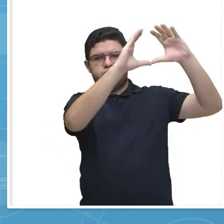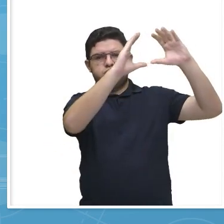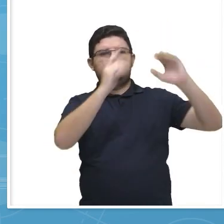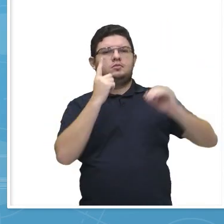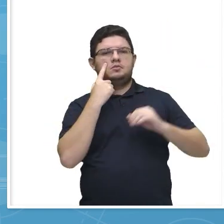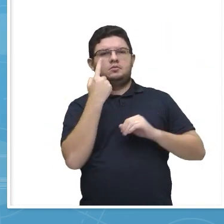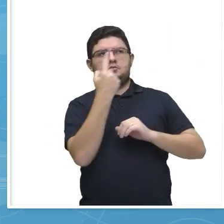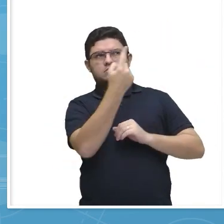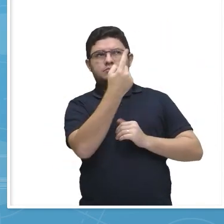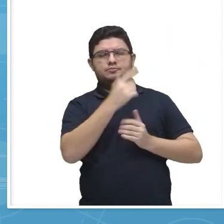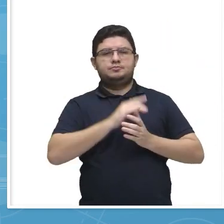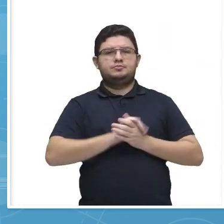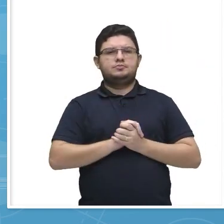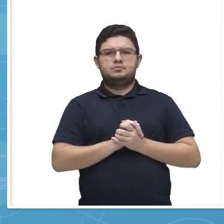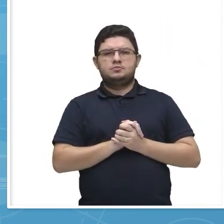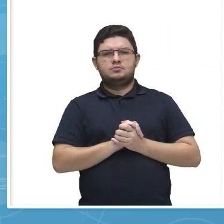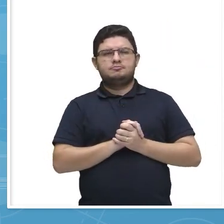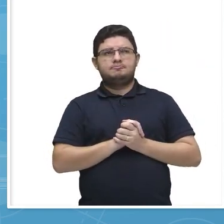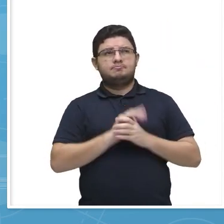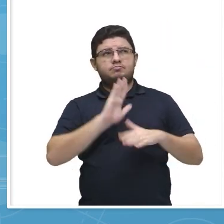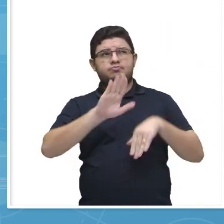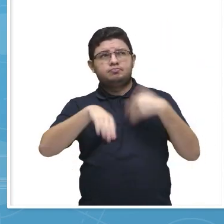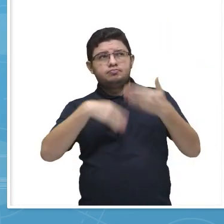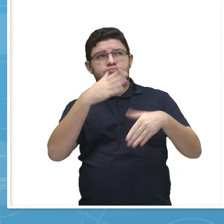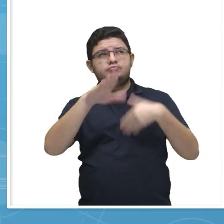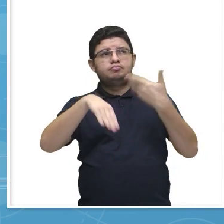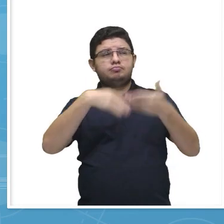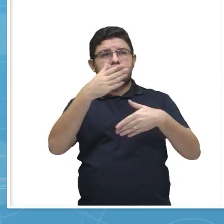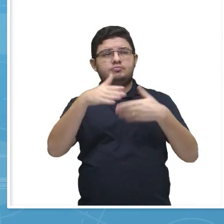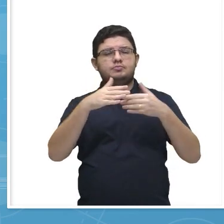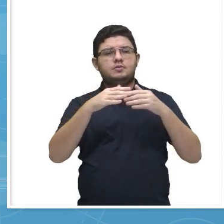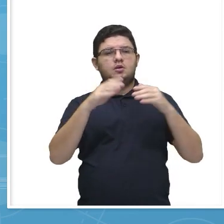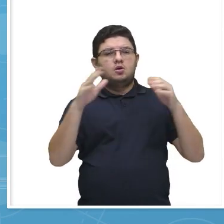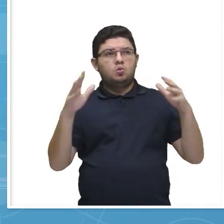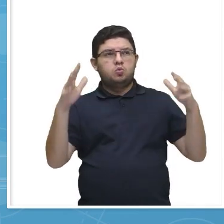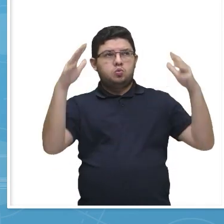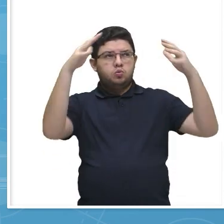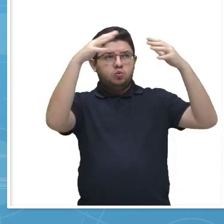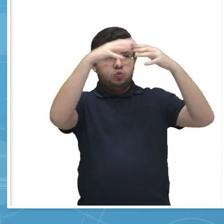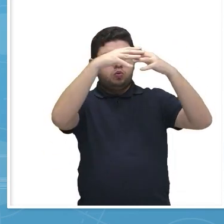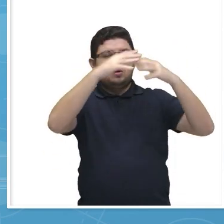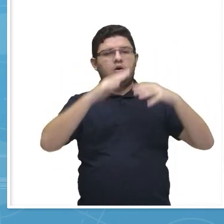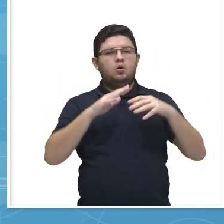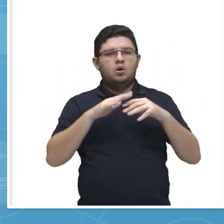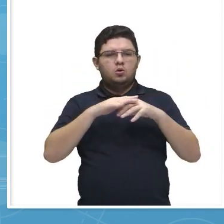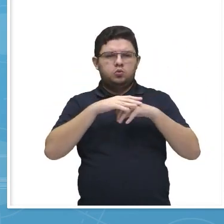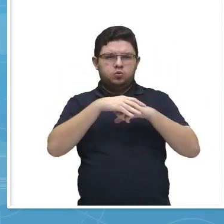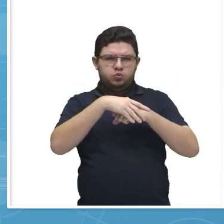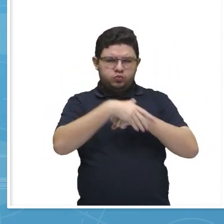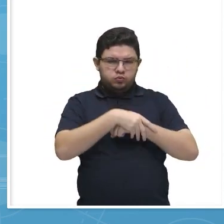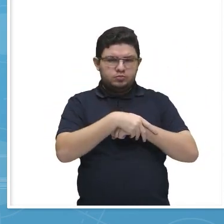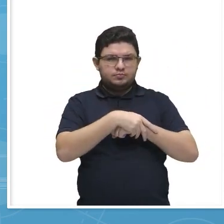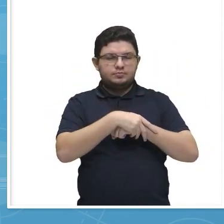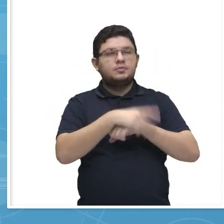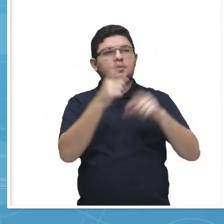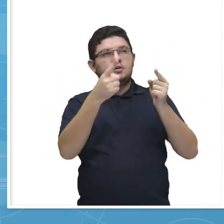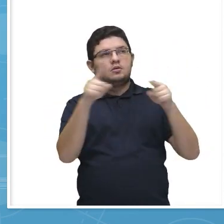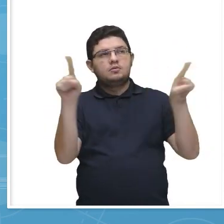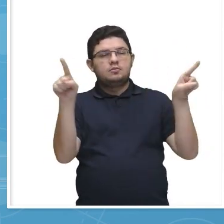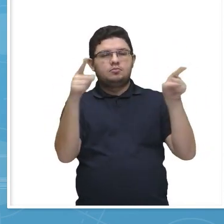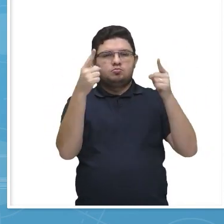deixa no céu, como esquecida, e se ao luar que atua desvairado, vem se unir uma música